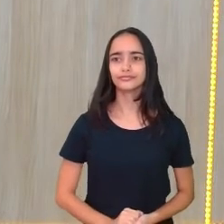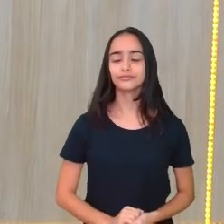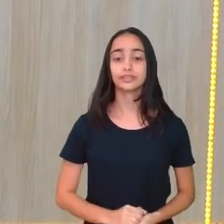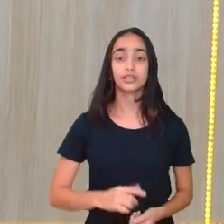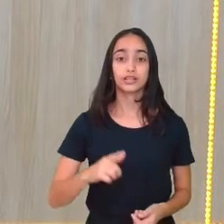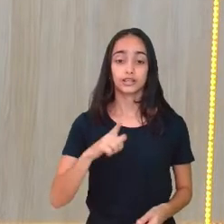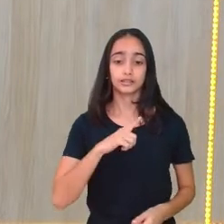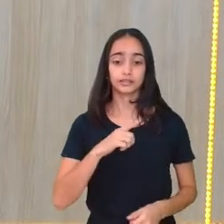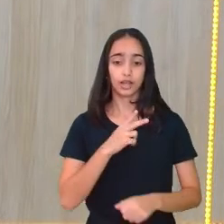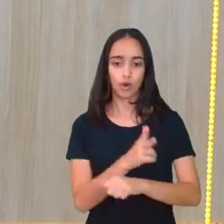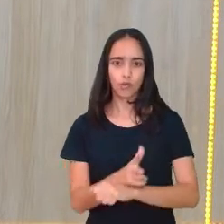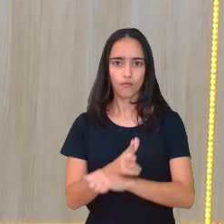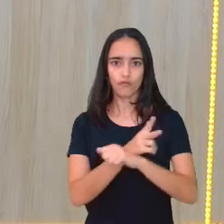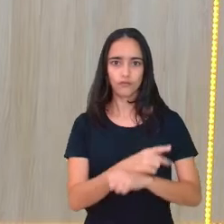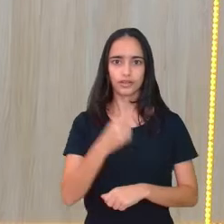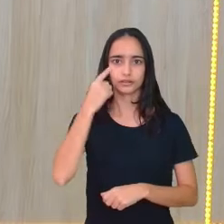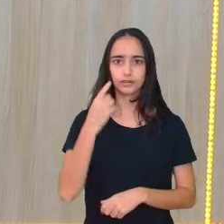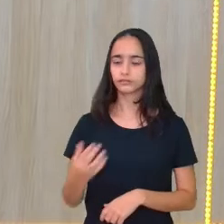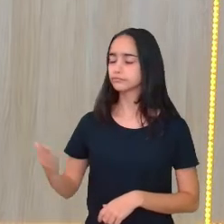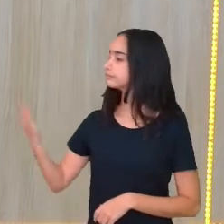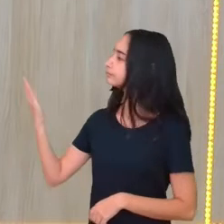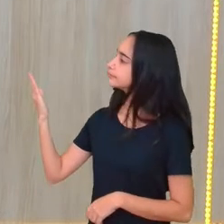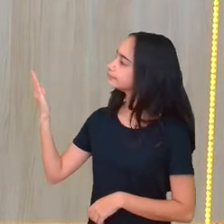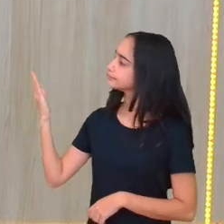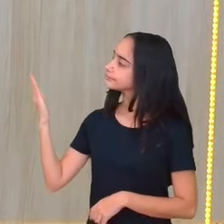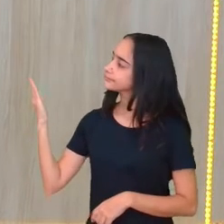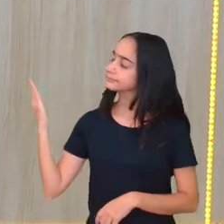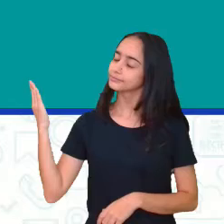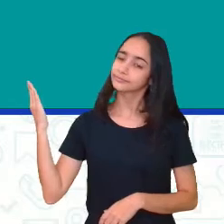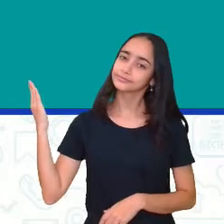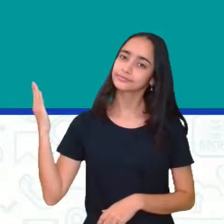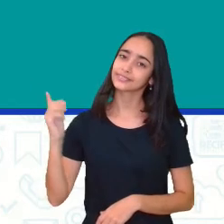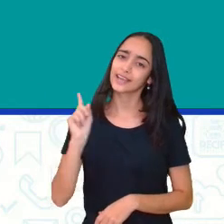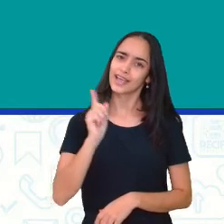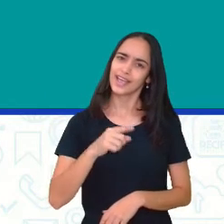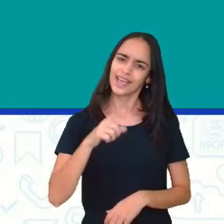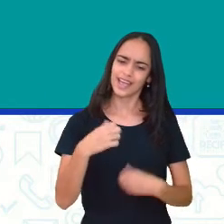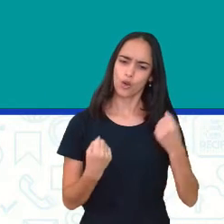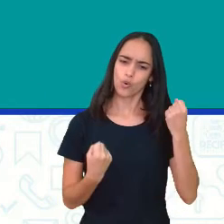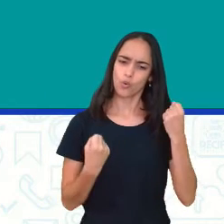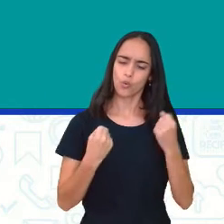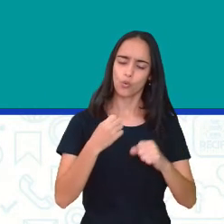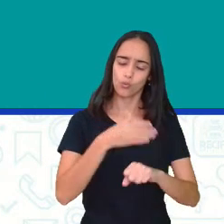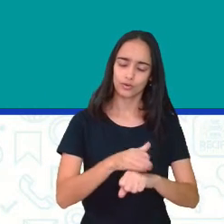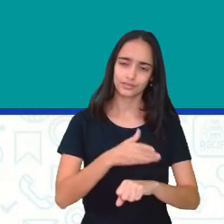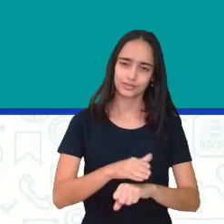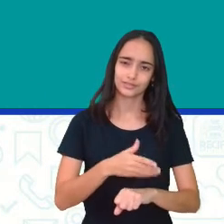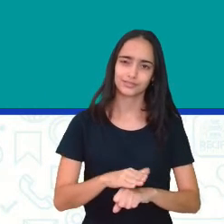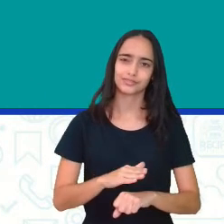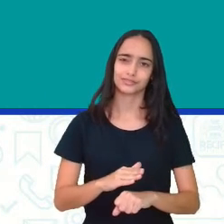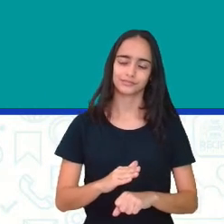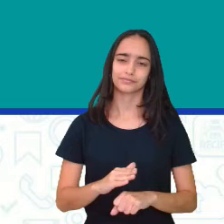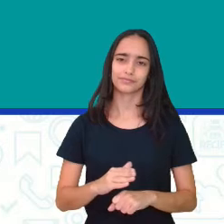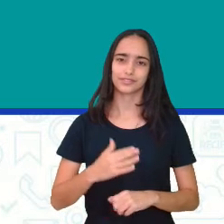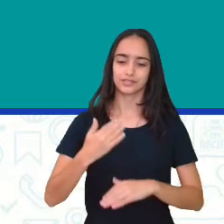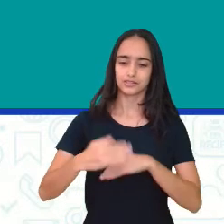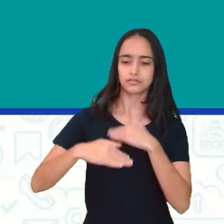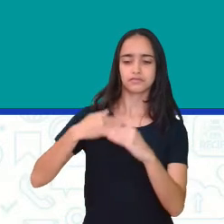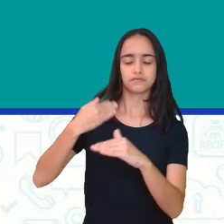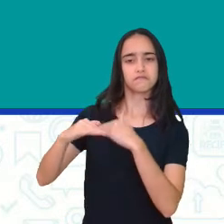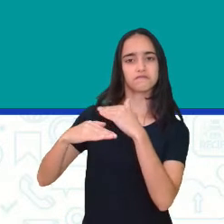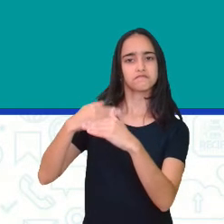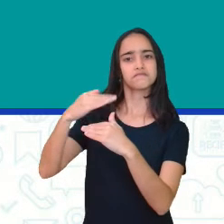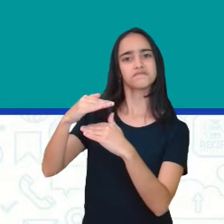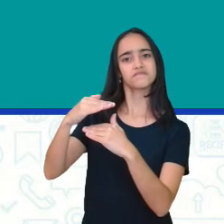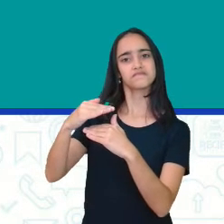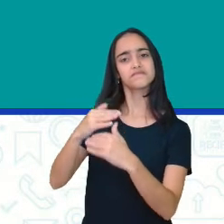um vídeo aí pra vocês também, né? Que é da musculação. É um exercício aí que a gente chama de desenvolvimento,